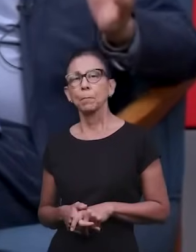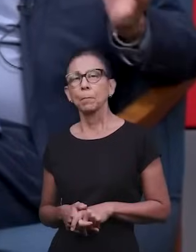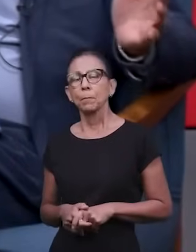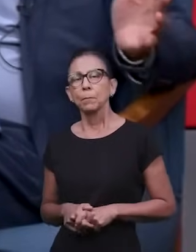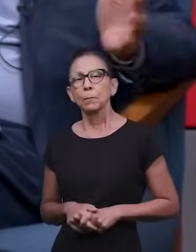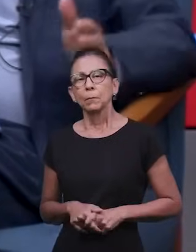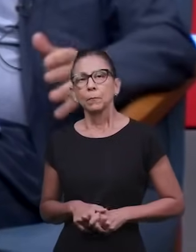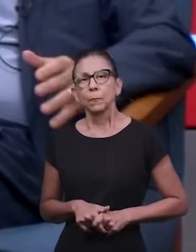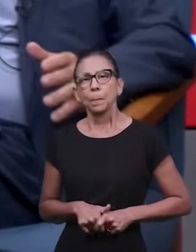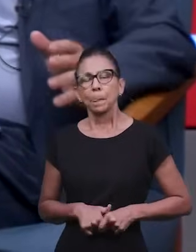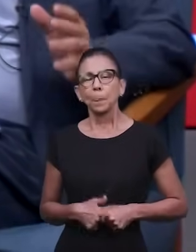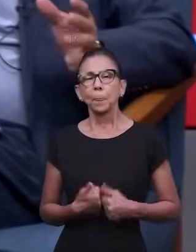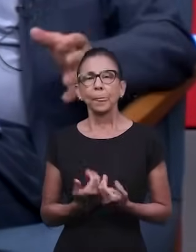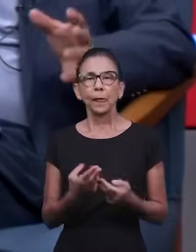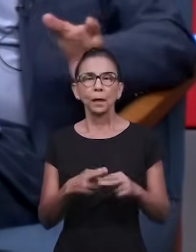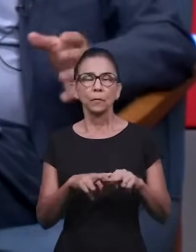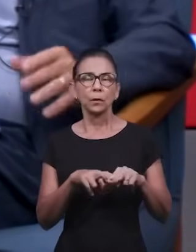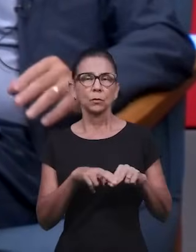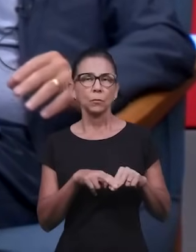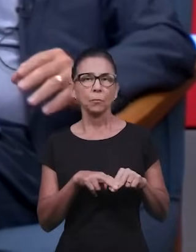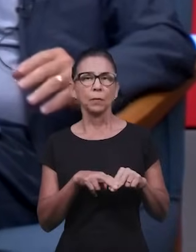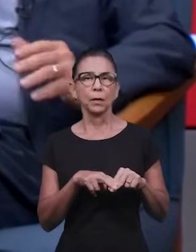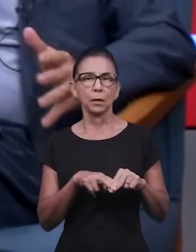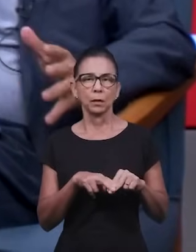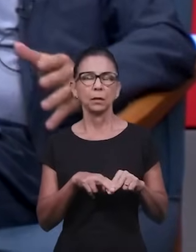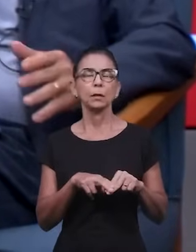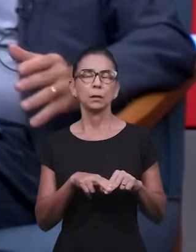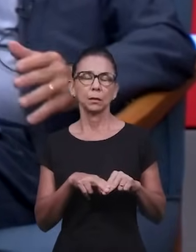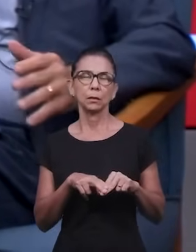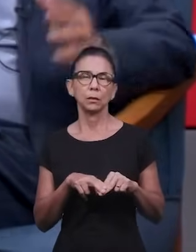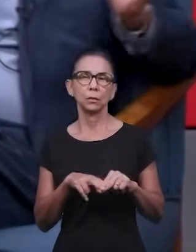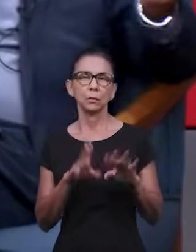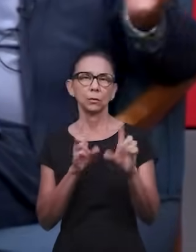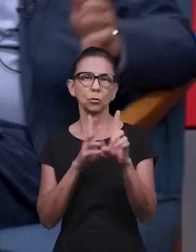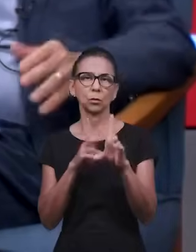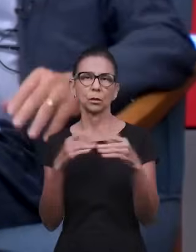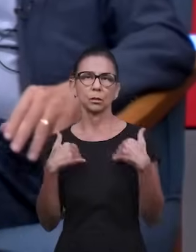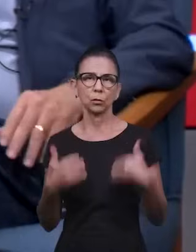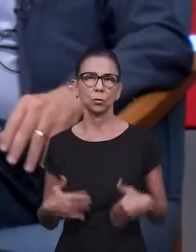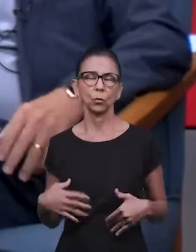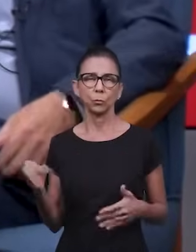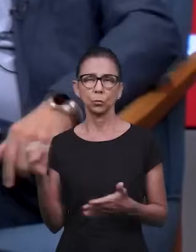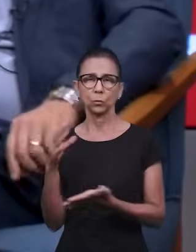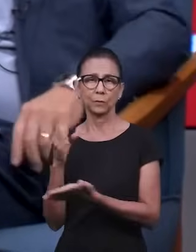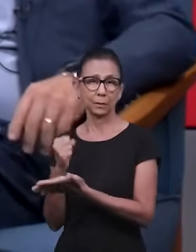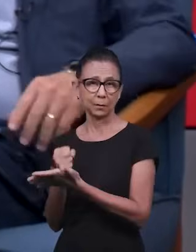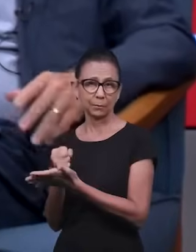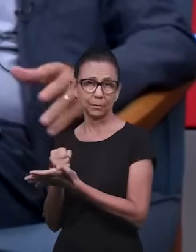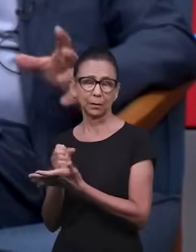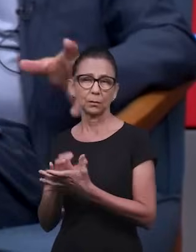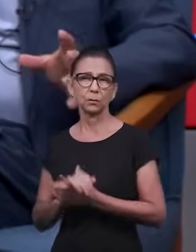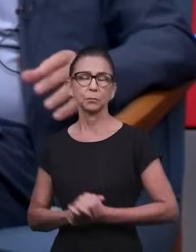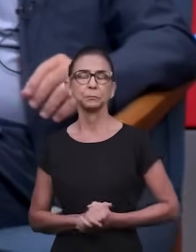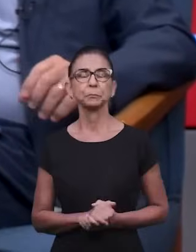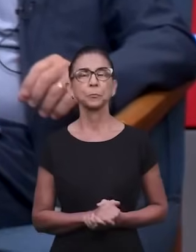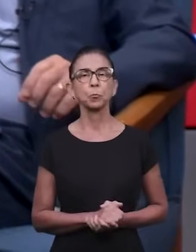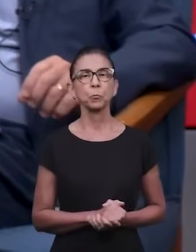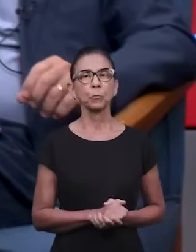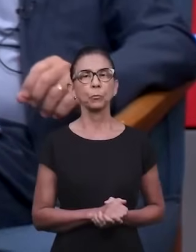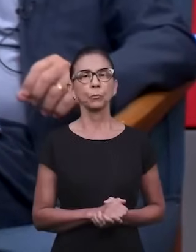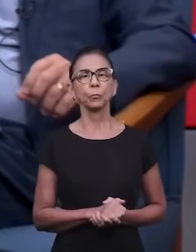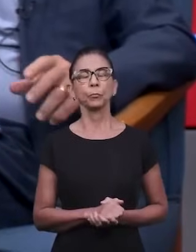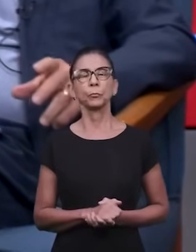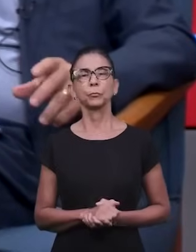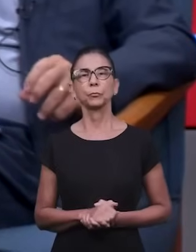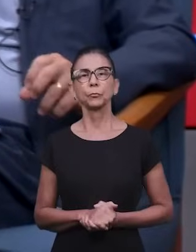em que se apresenta a doutrina de corpo no Novo Testamento até a mesma situação no velho testamento Porque nós já fizemos no primeiro